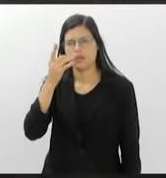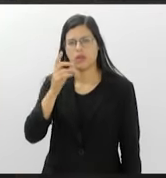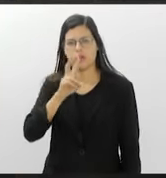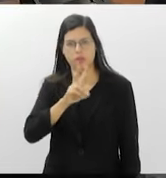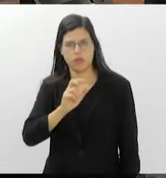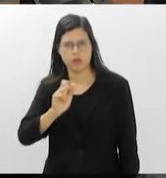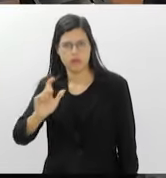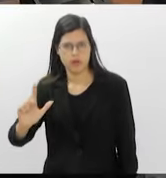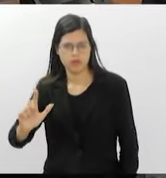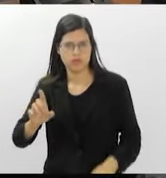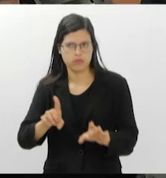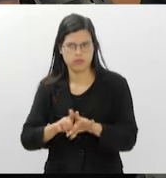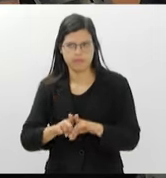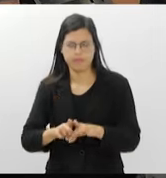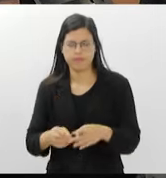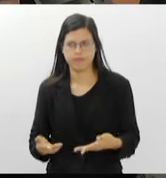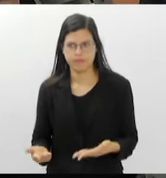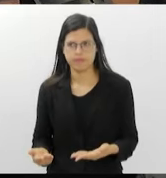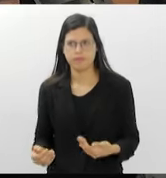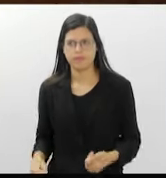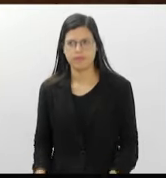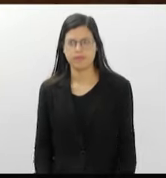favor.